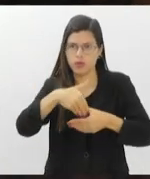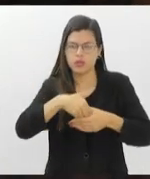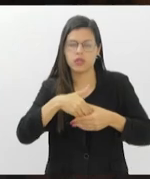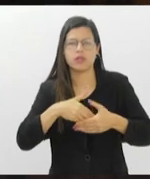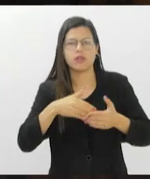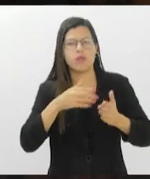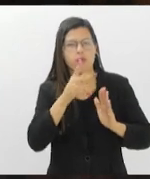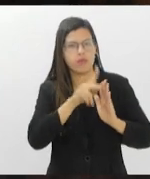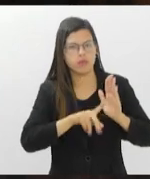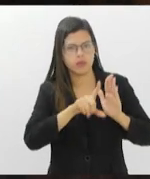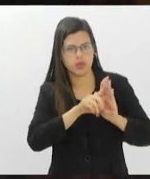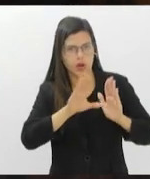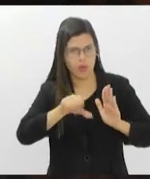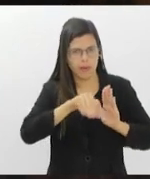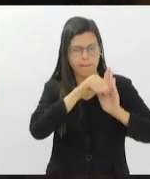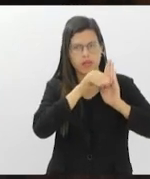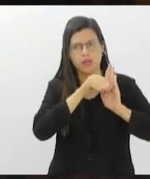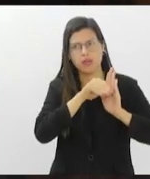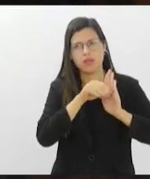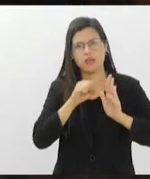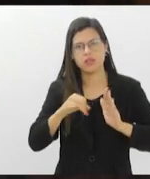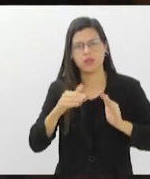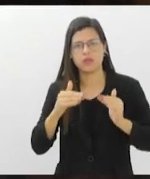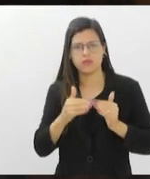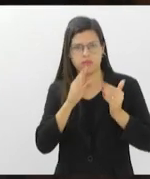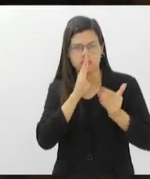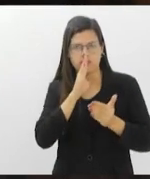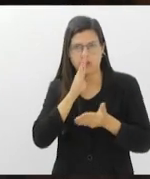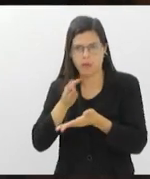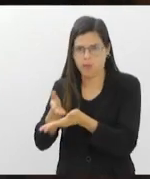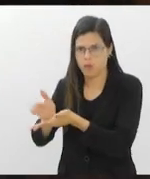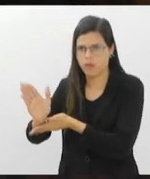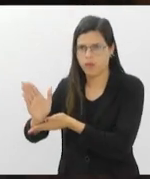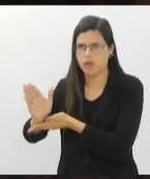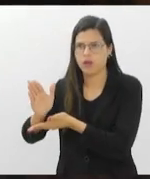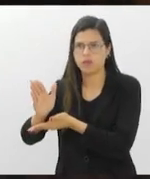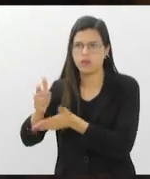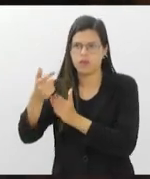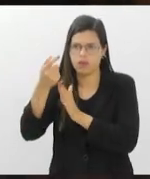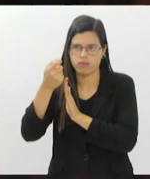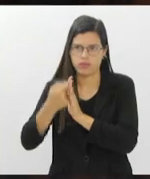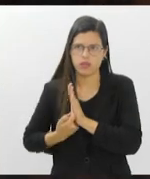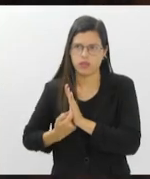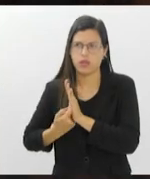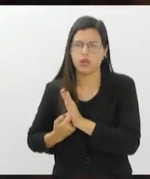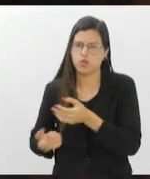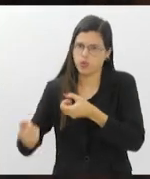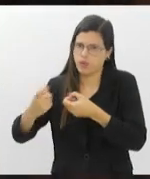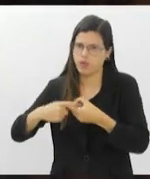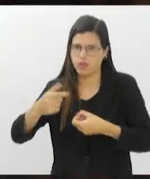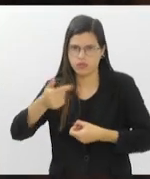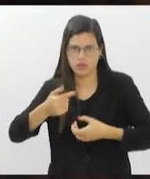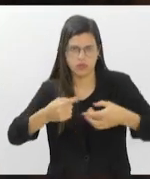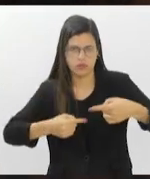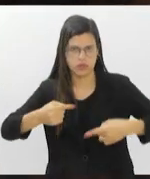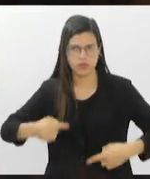projeto assim emendado. Os senhores que aprovam, permaneçam como estão. Aprovado vai a redação do vencido para a segunda